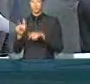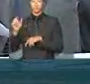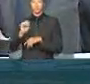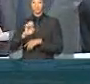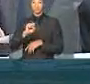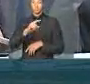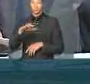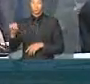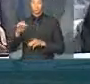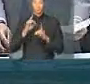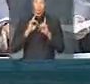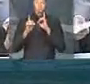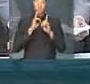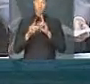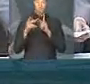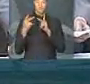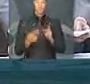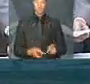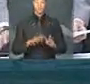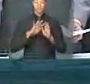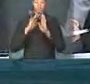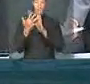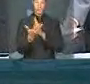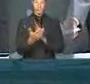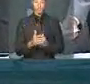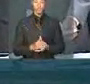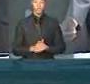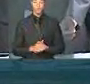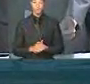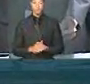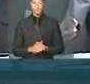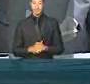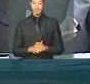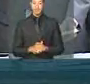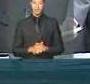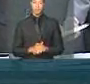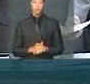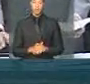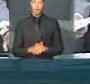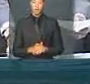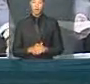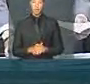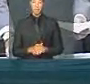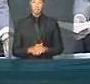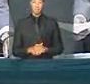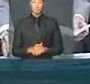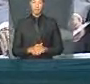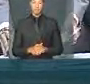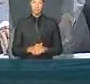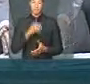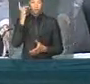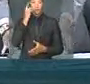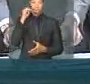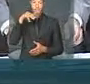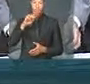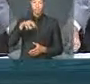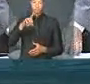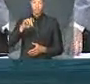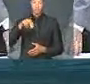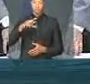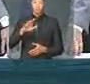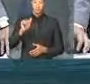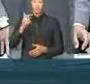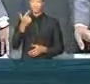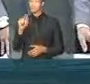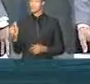sessão a discussão do projeto de resolução presidente não deputado deputado medonça filho é que